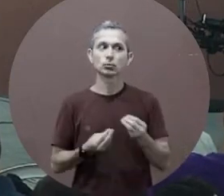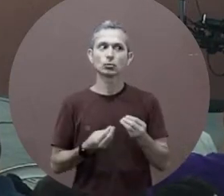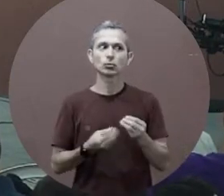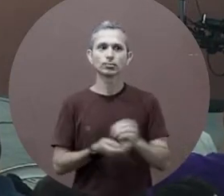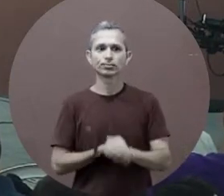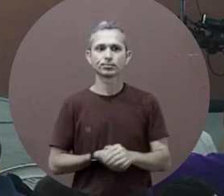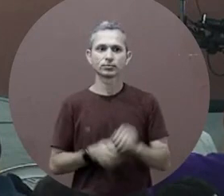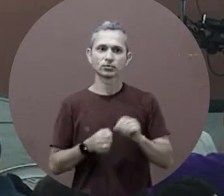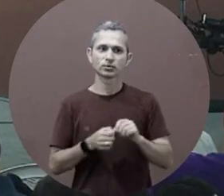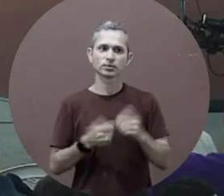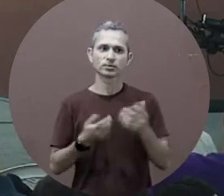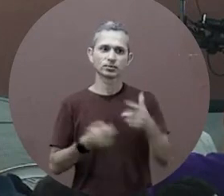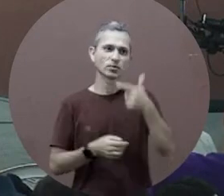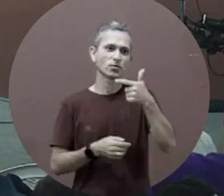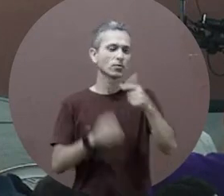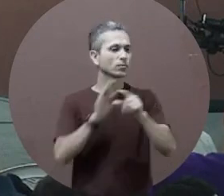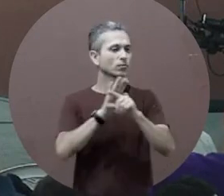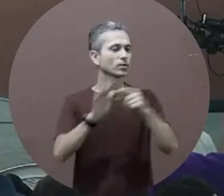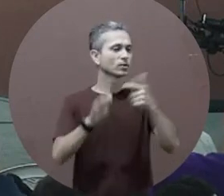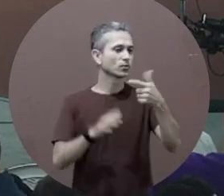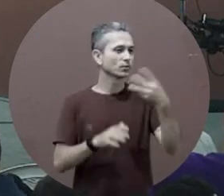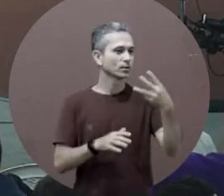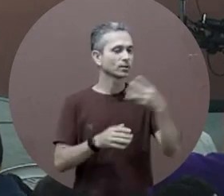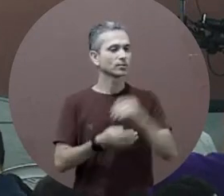Verso 23. Primeiro,